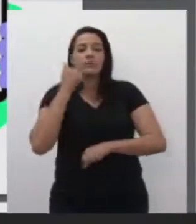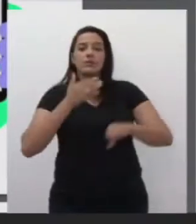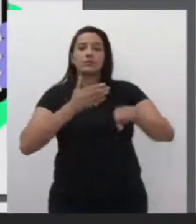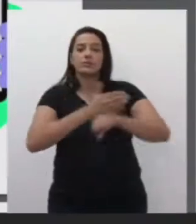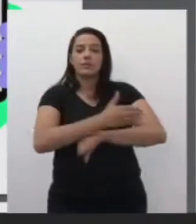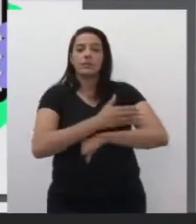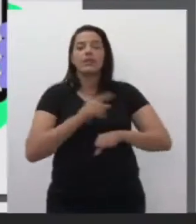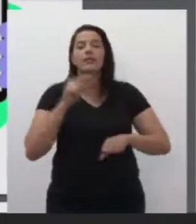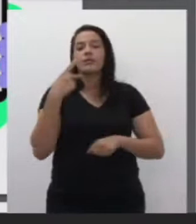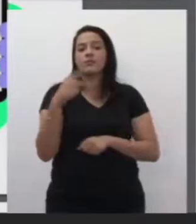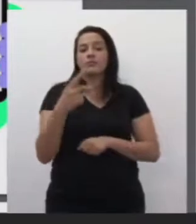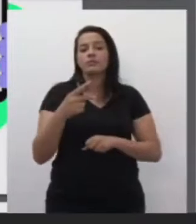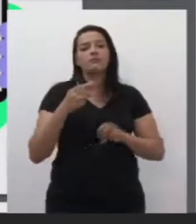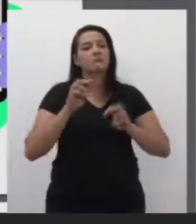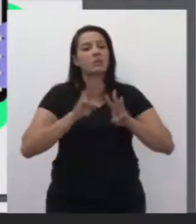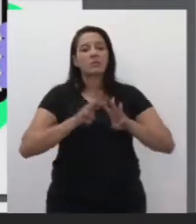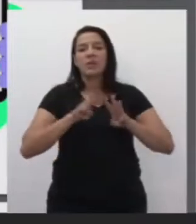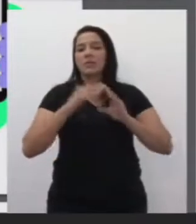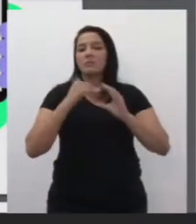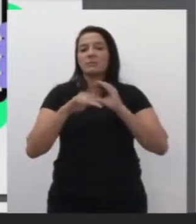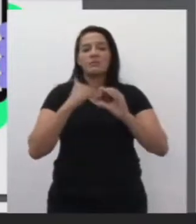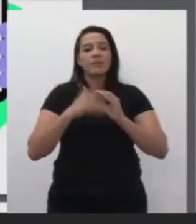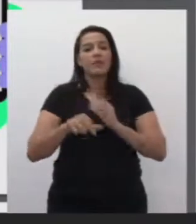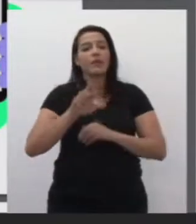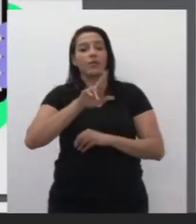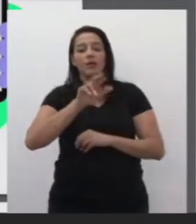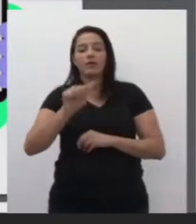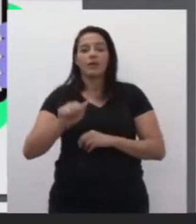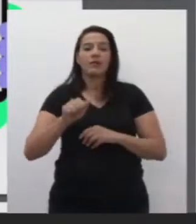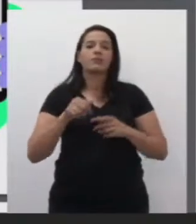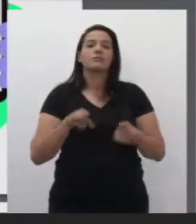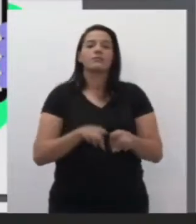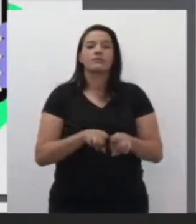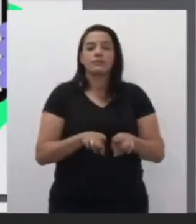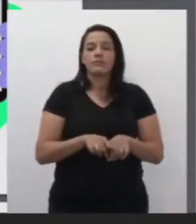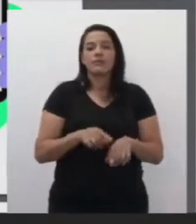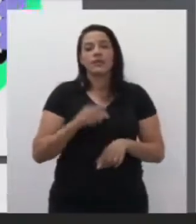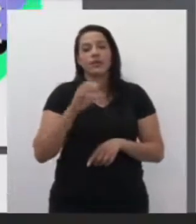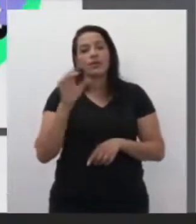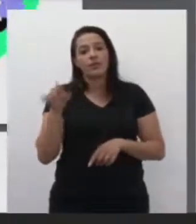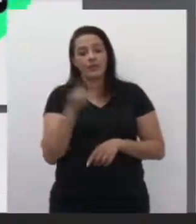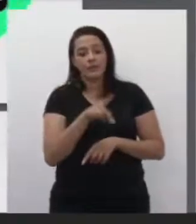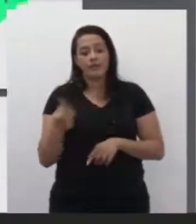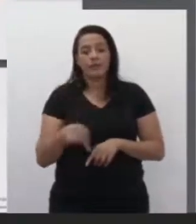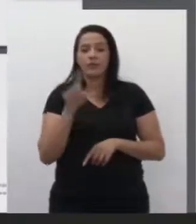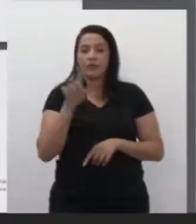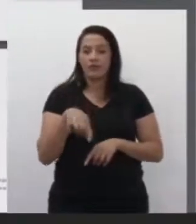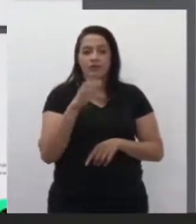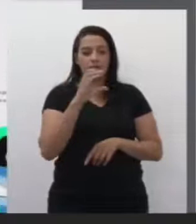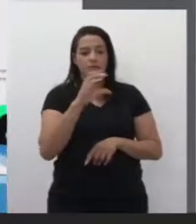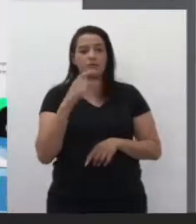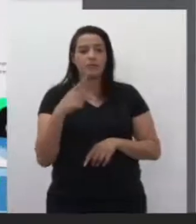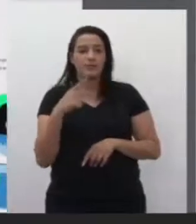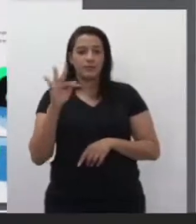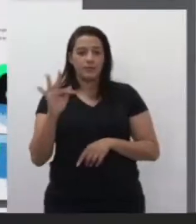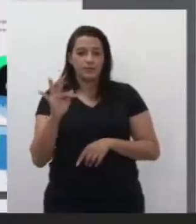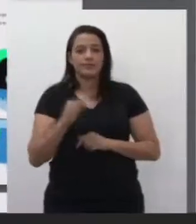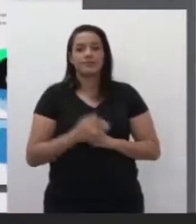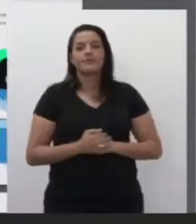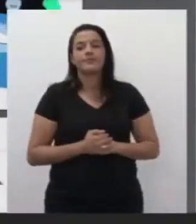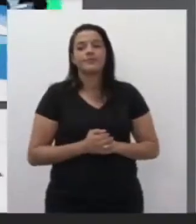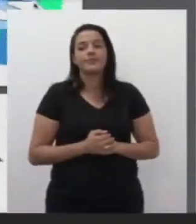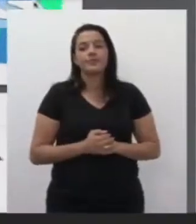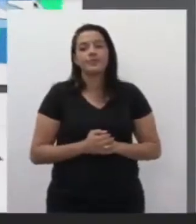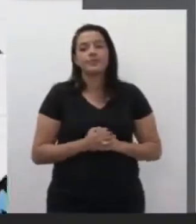põe o seu e-mail, né? Depois você coloca o seu RA, no caso do aluno, do professor é o CPF, tá bom? E aqui também mostra tudo